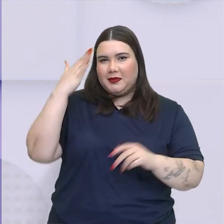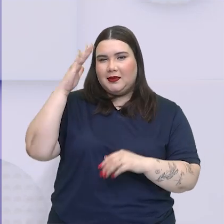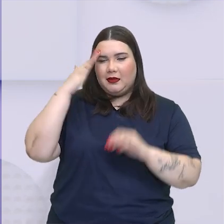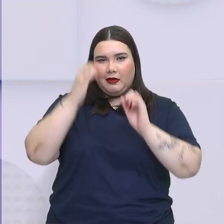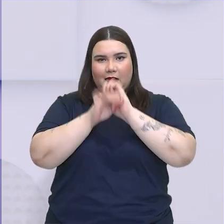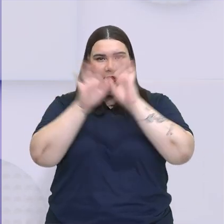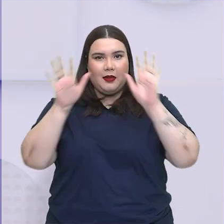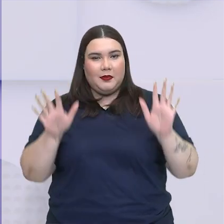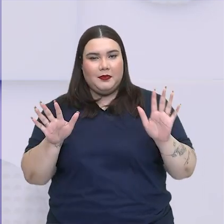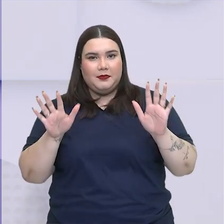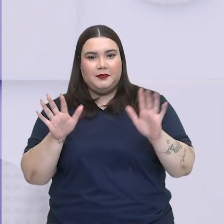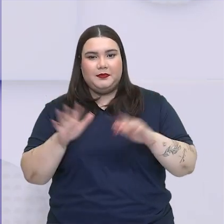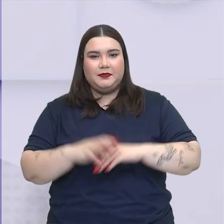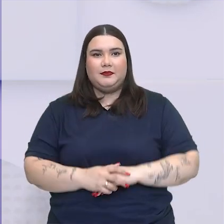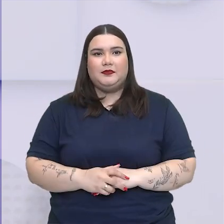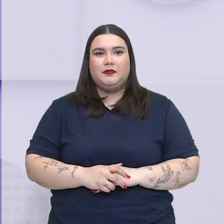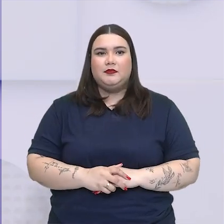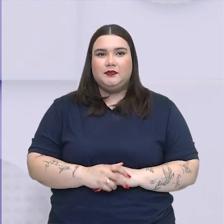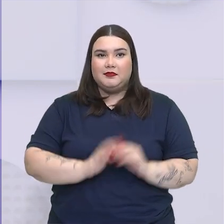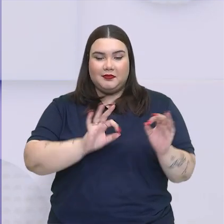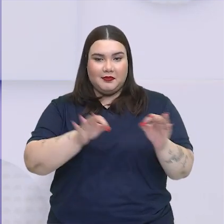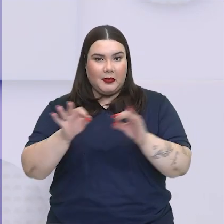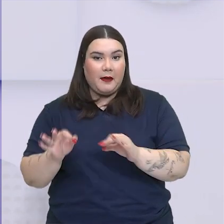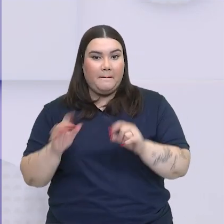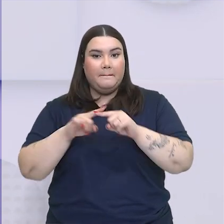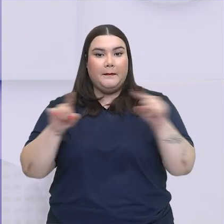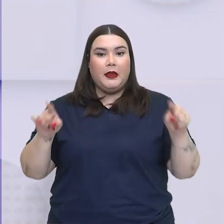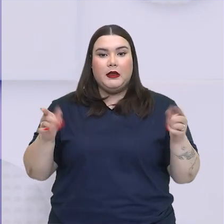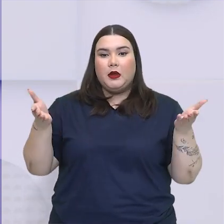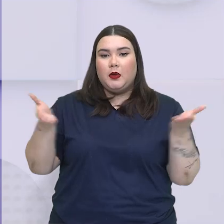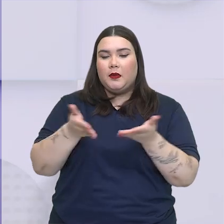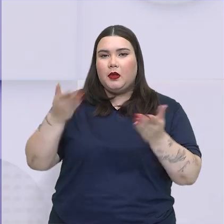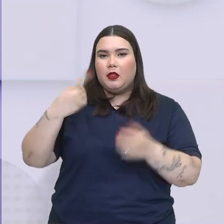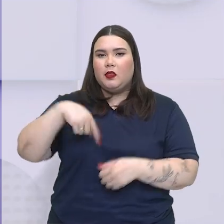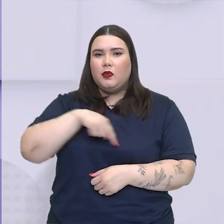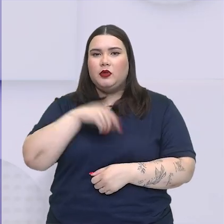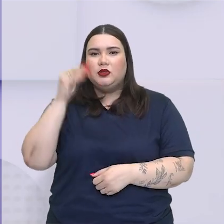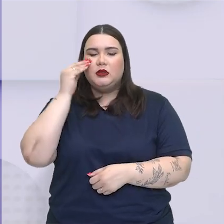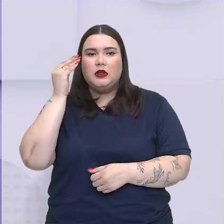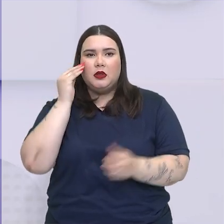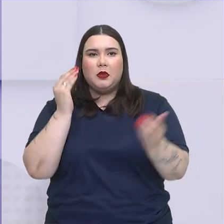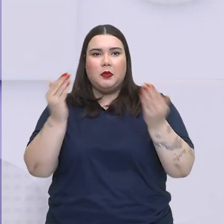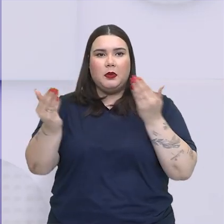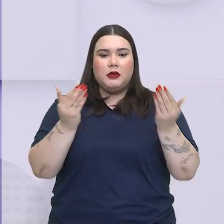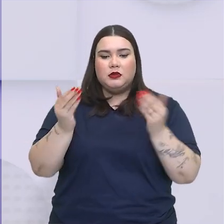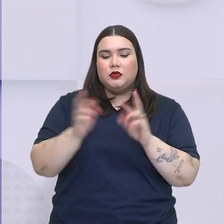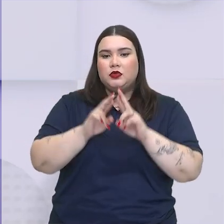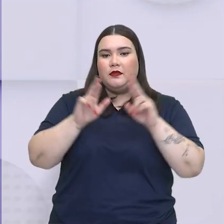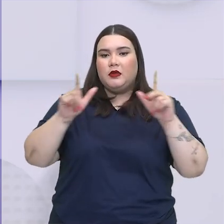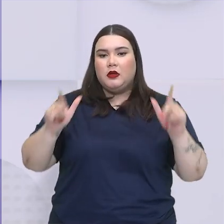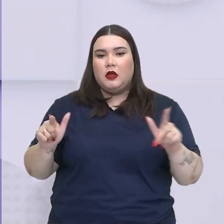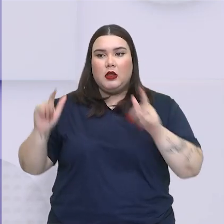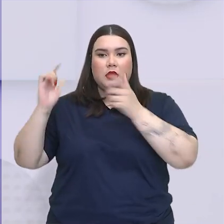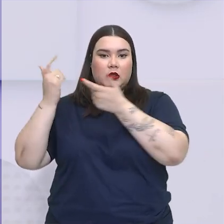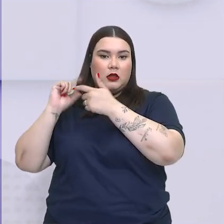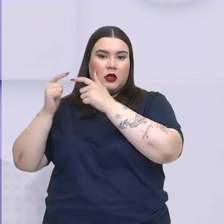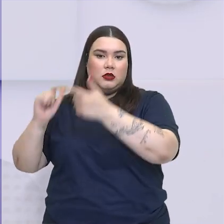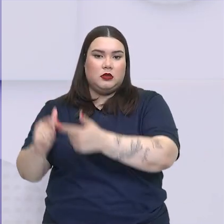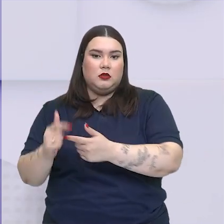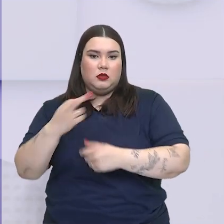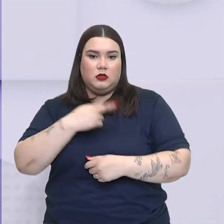aqui? Sei que está melhor ainda, mas agora a gente vai tentar diferenciar qual é a diferença entre as